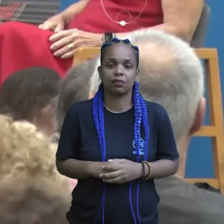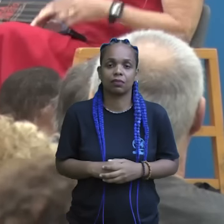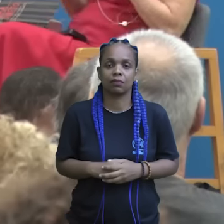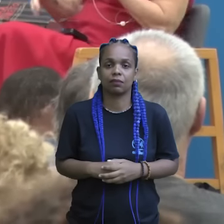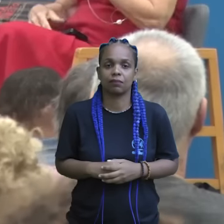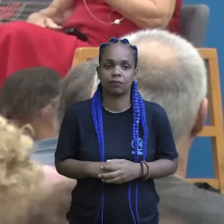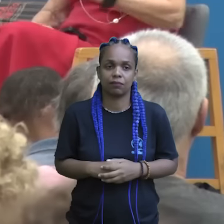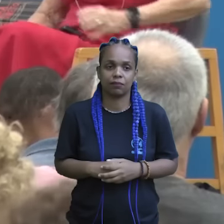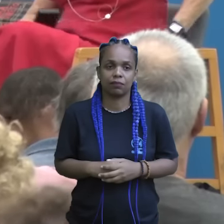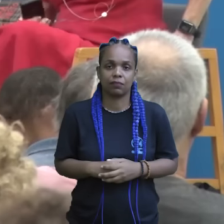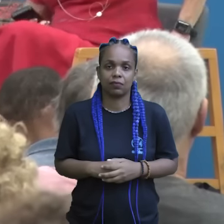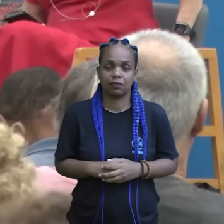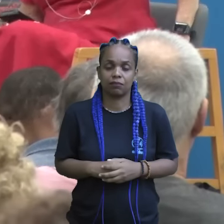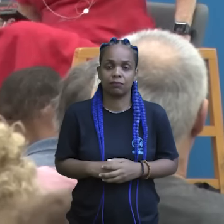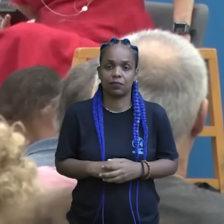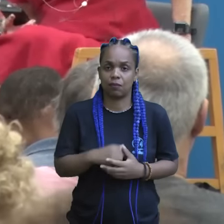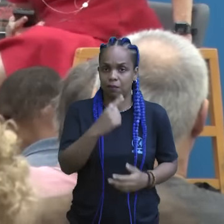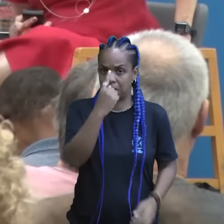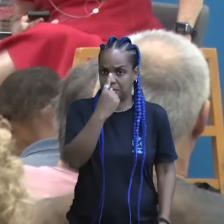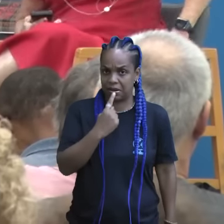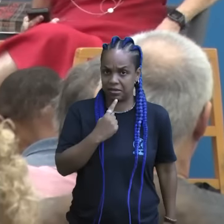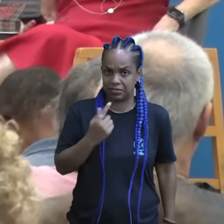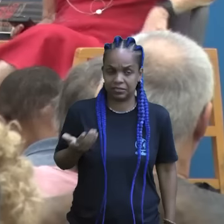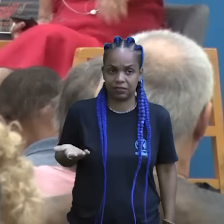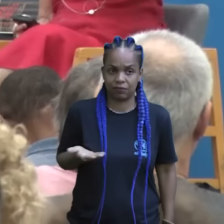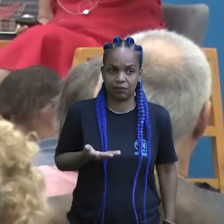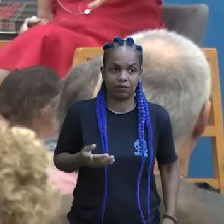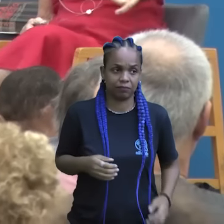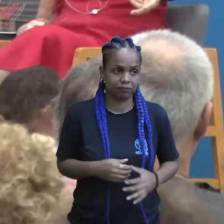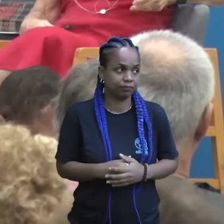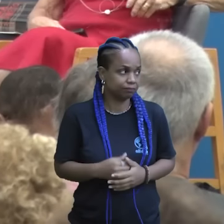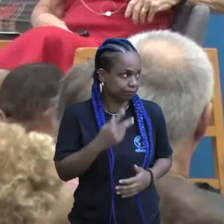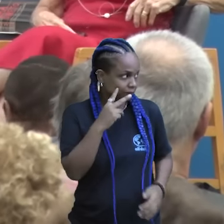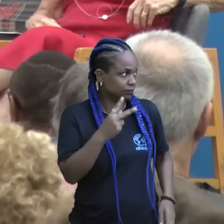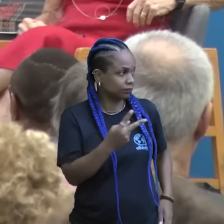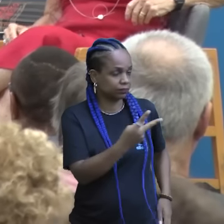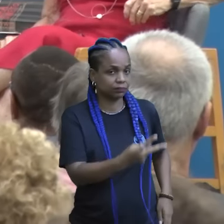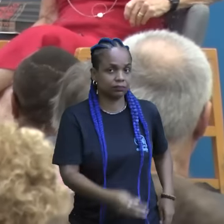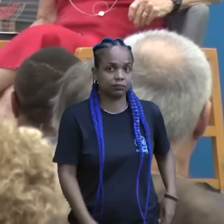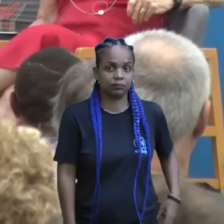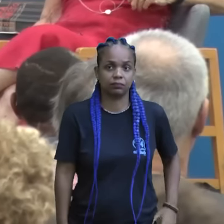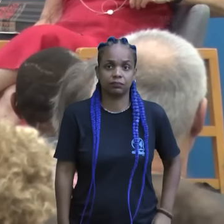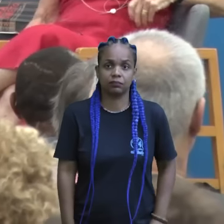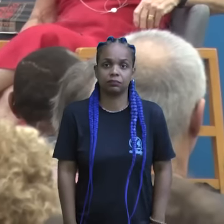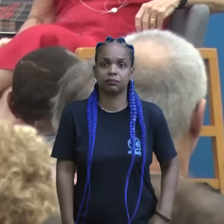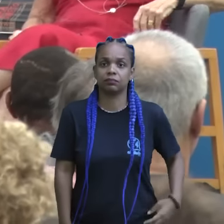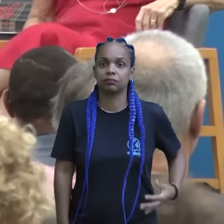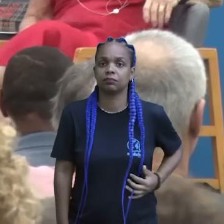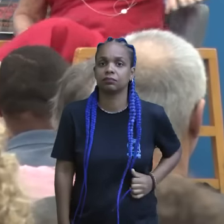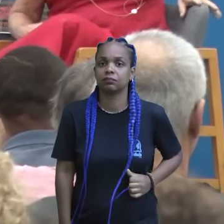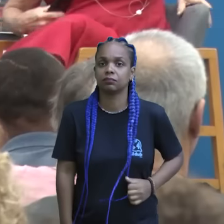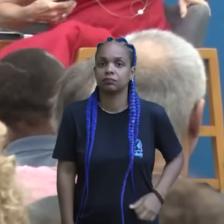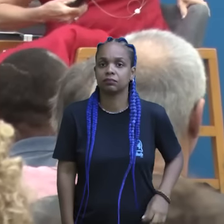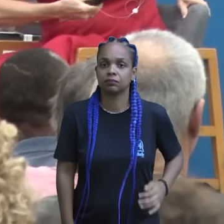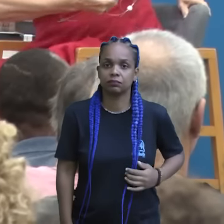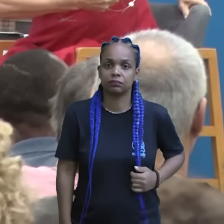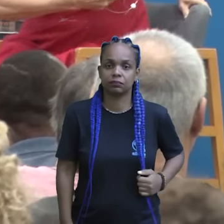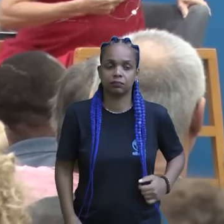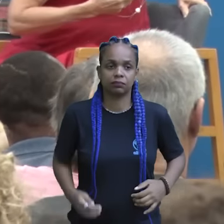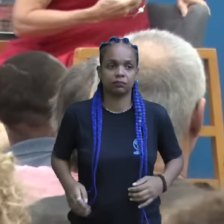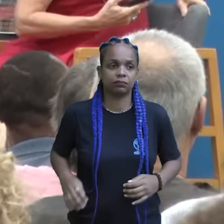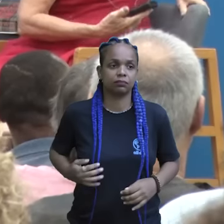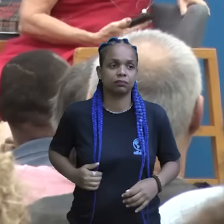O pai vai, ele que quer ser enterrado em Botafogo, e aí depois o pai coloca lá. Estão os dois, né, no São João Batista. Mais ou menos. Mas,